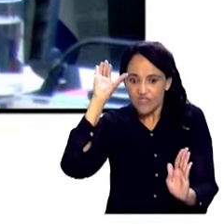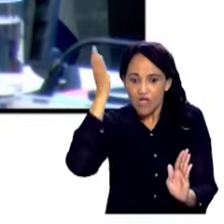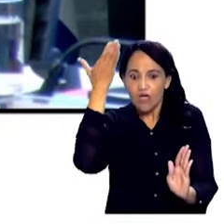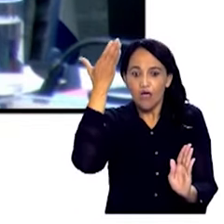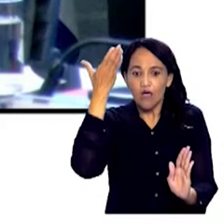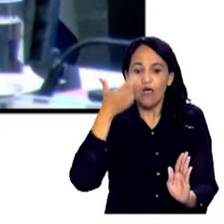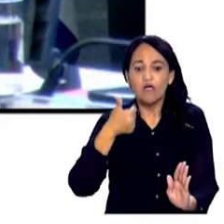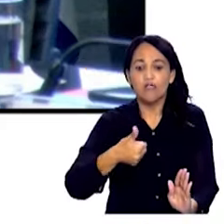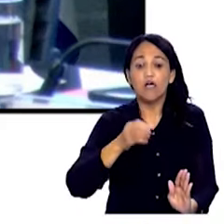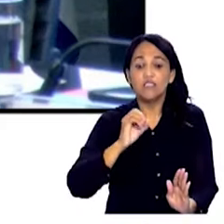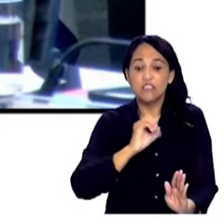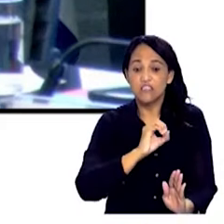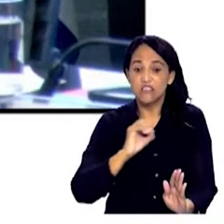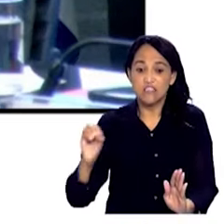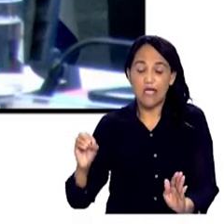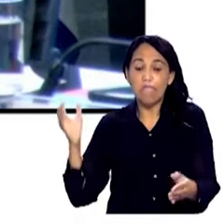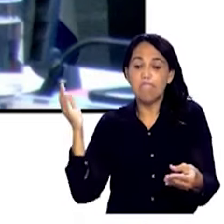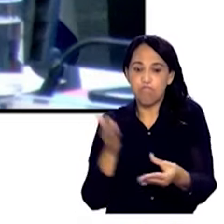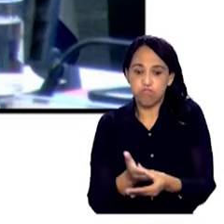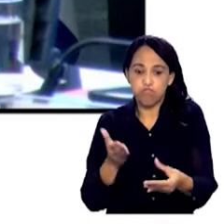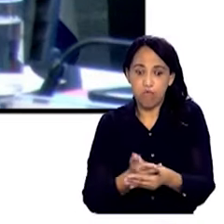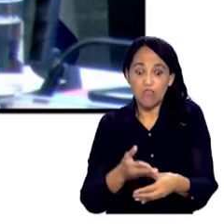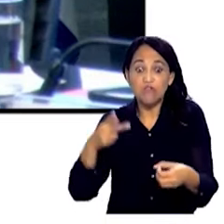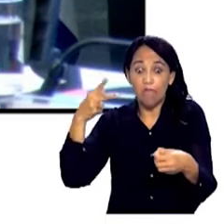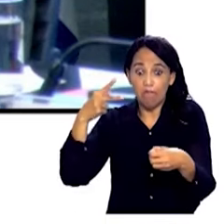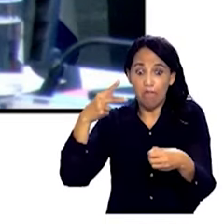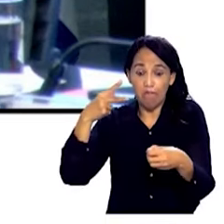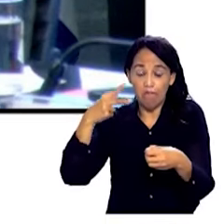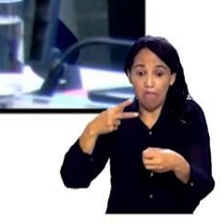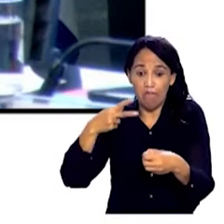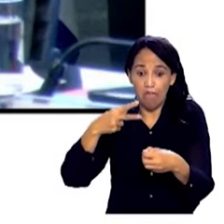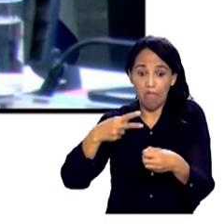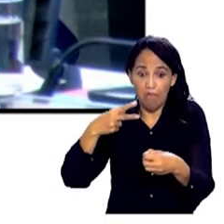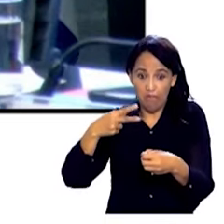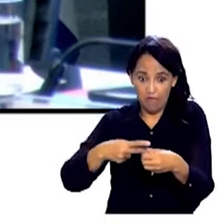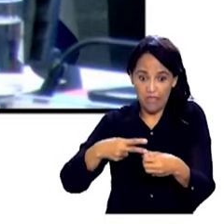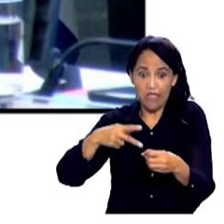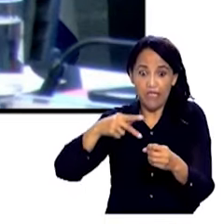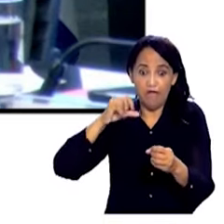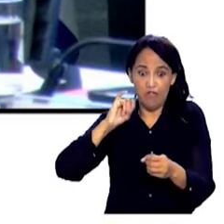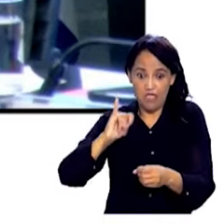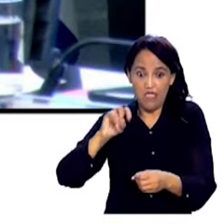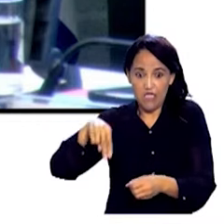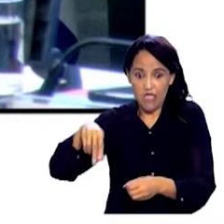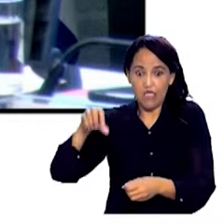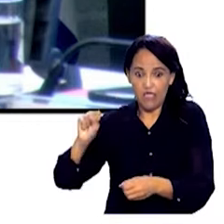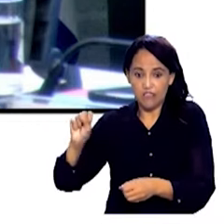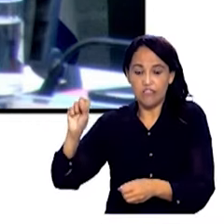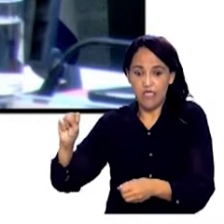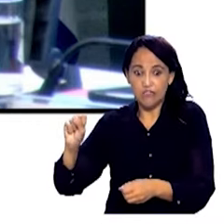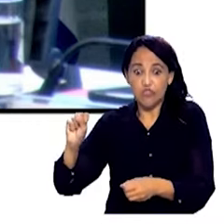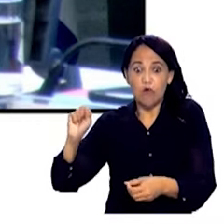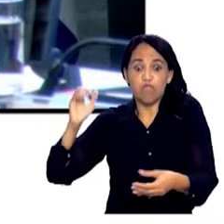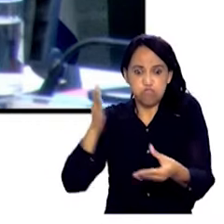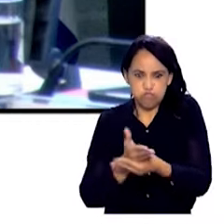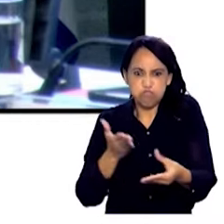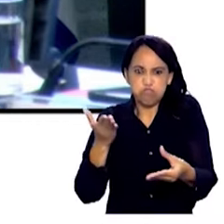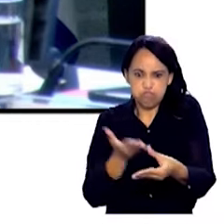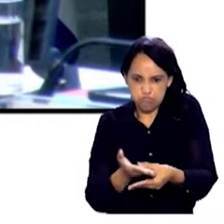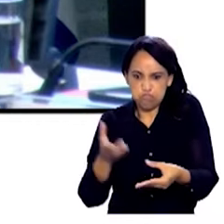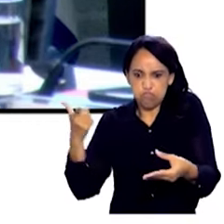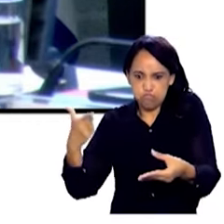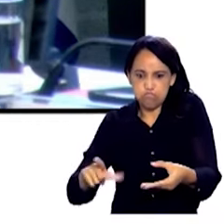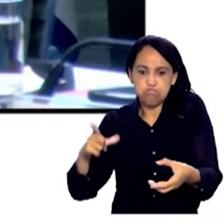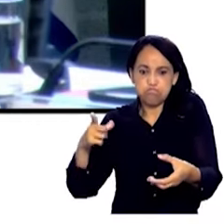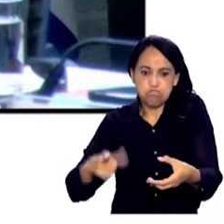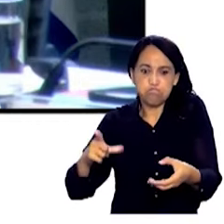processos previdenciários com esse mecanismo de casos repetitivos hum para